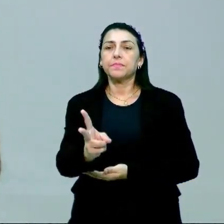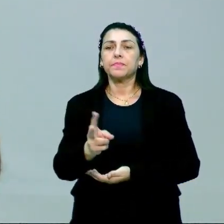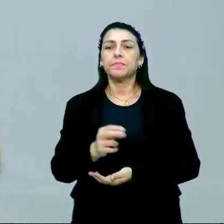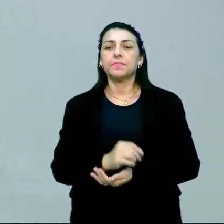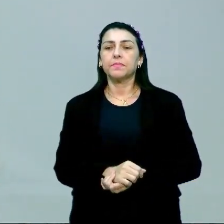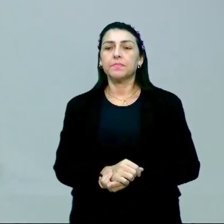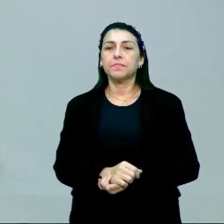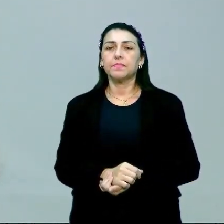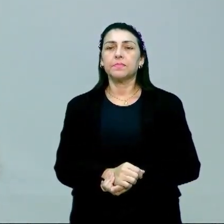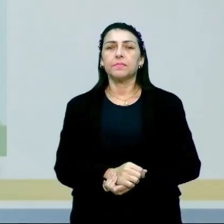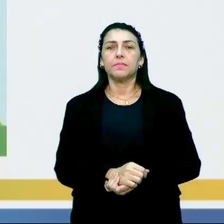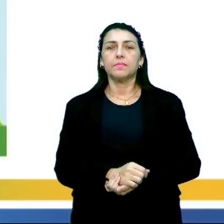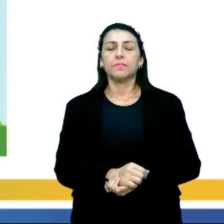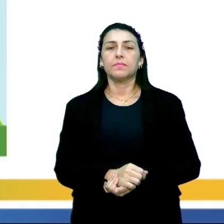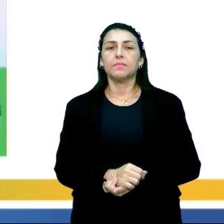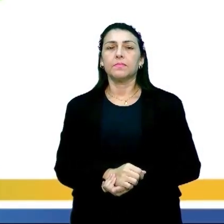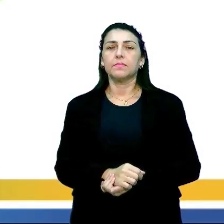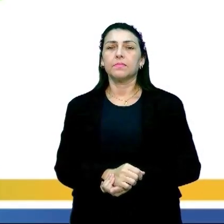adiante.